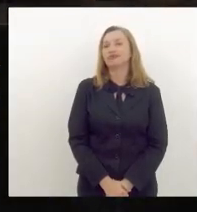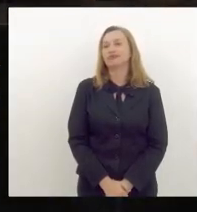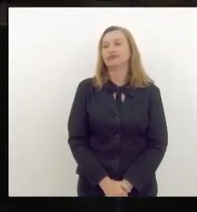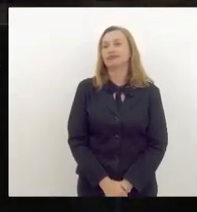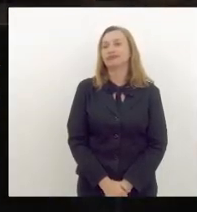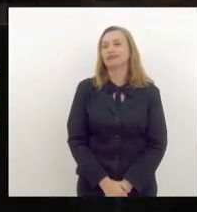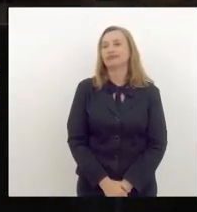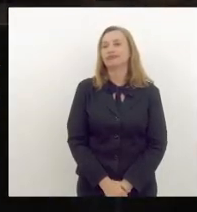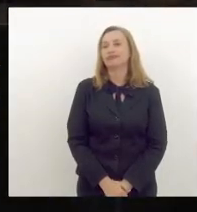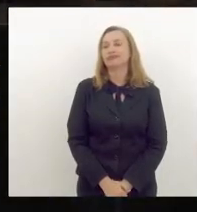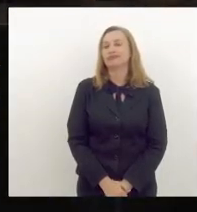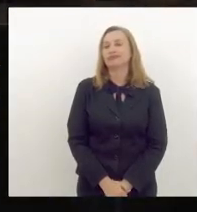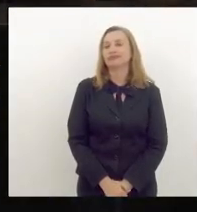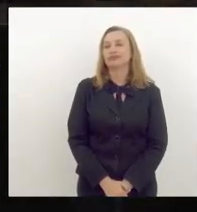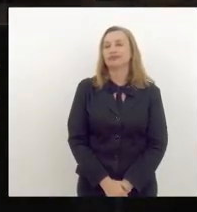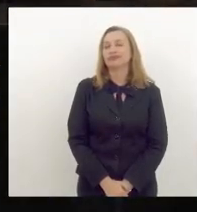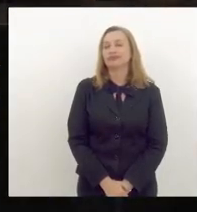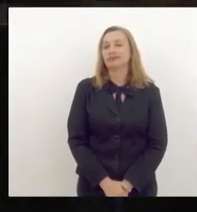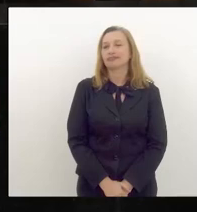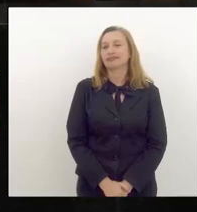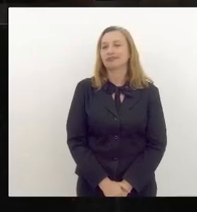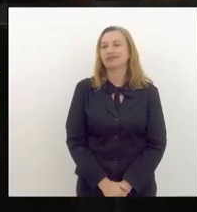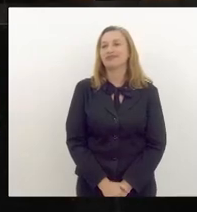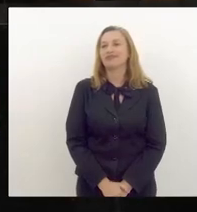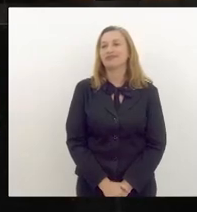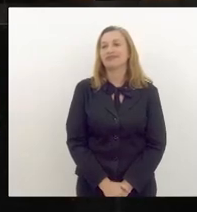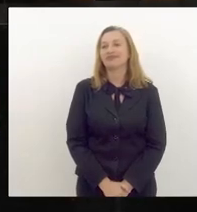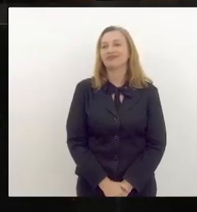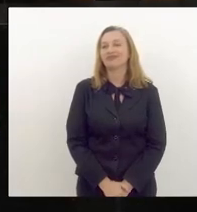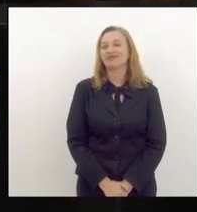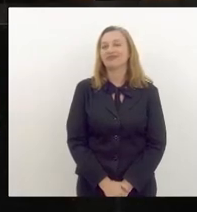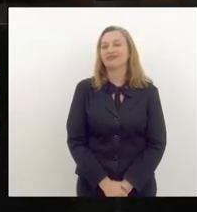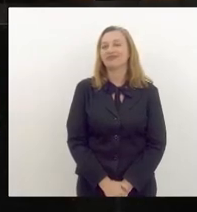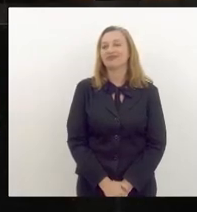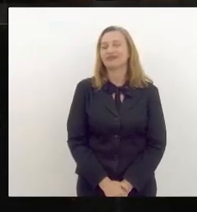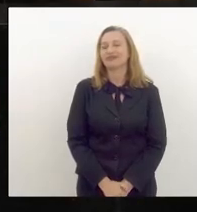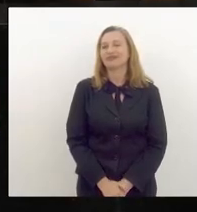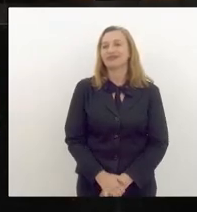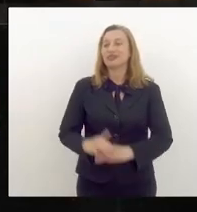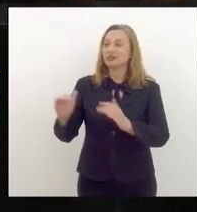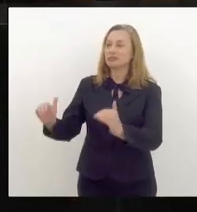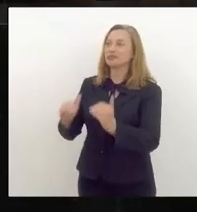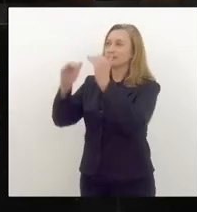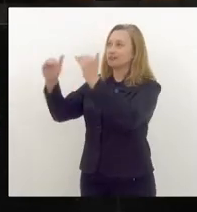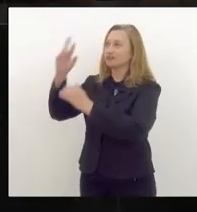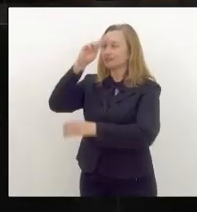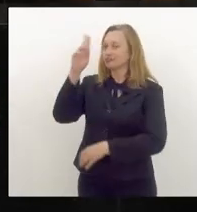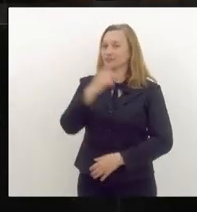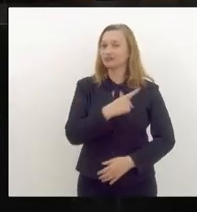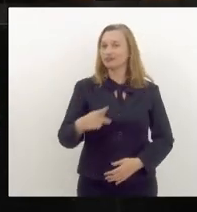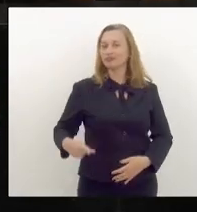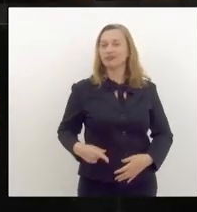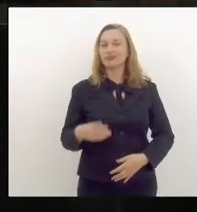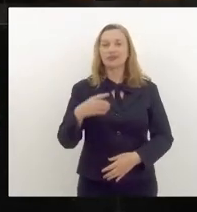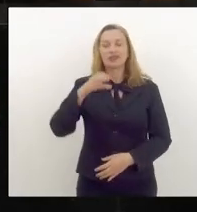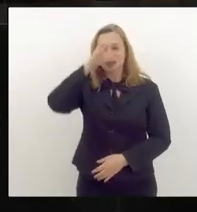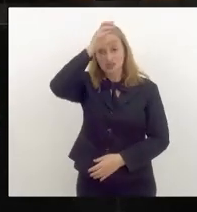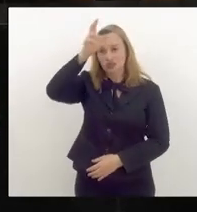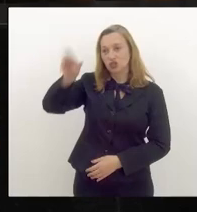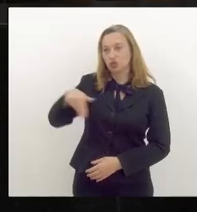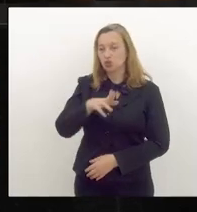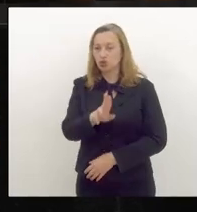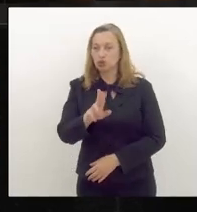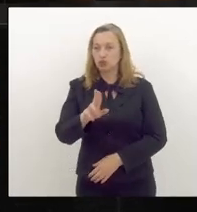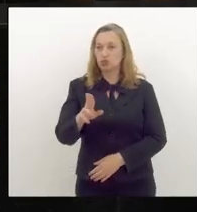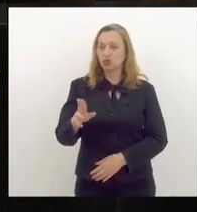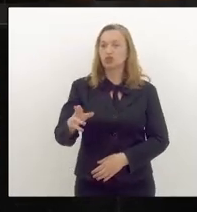E aí a excelentíssima senhora Presidente a Ju nobres deputados